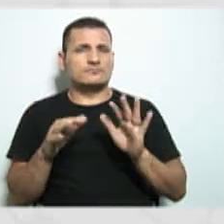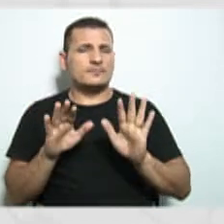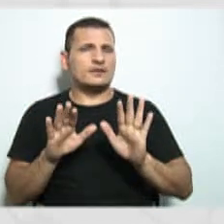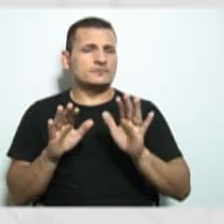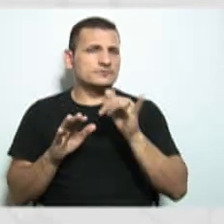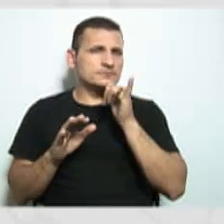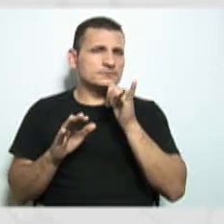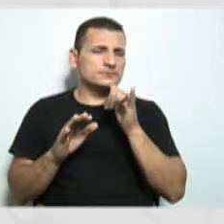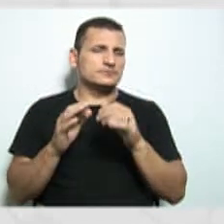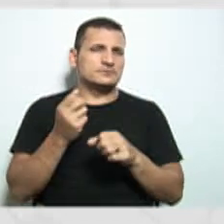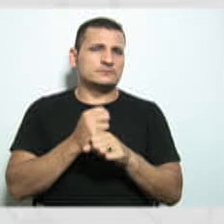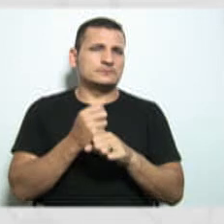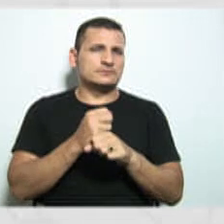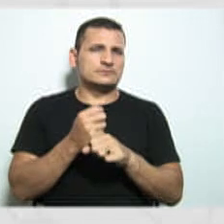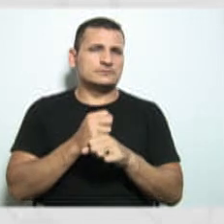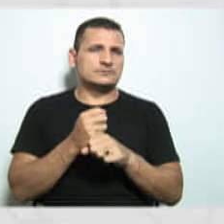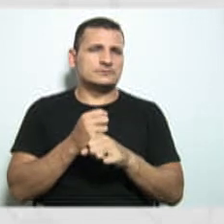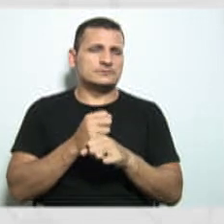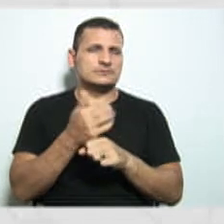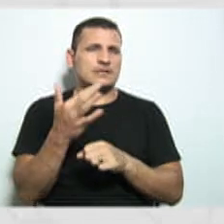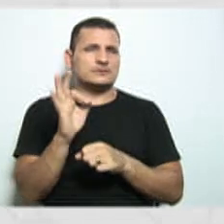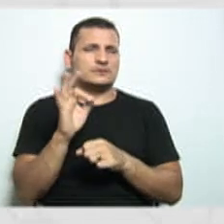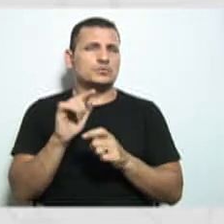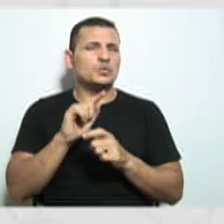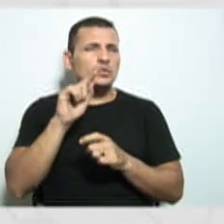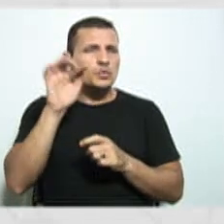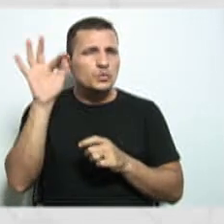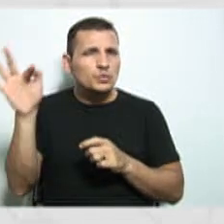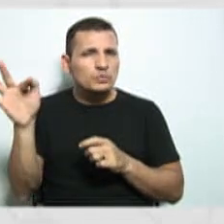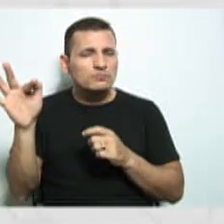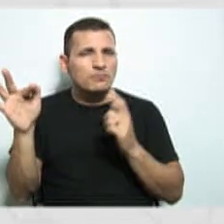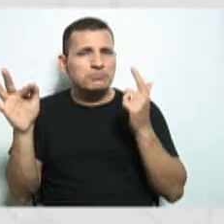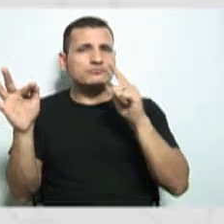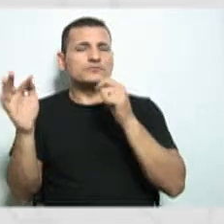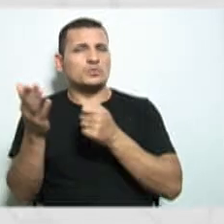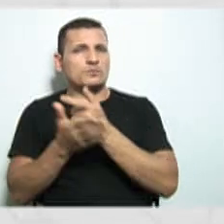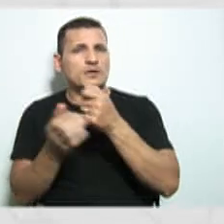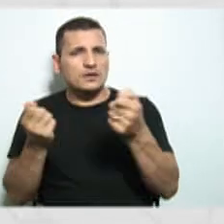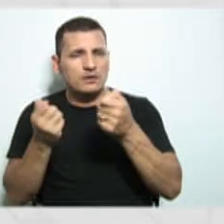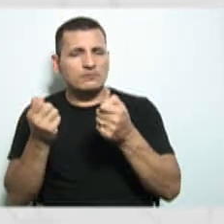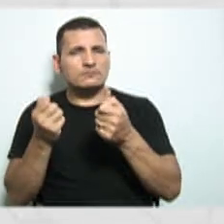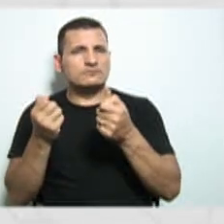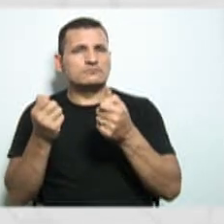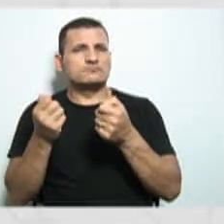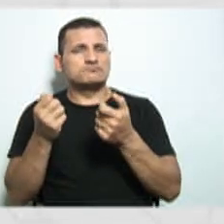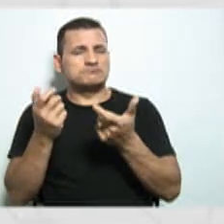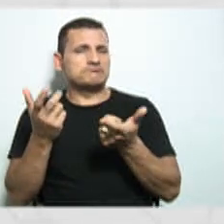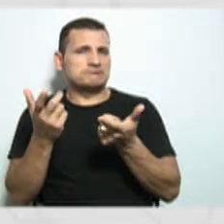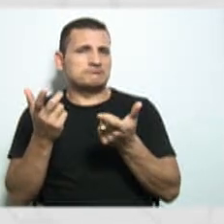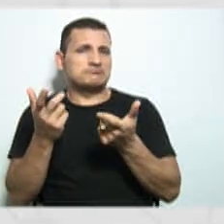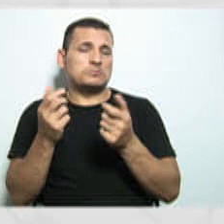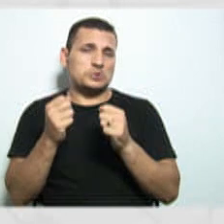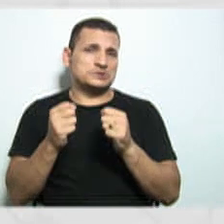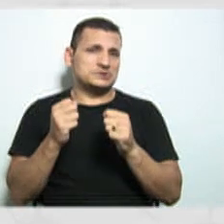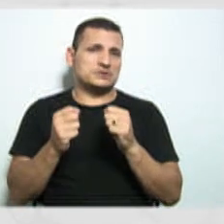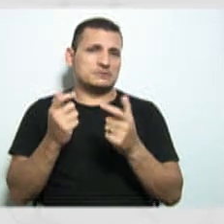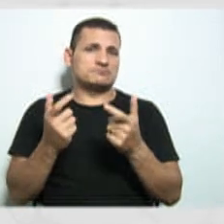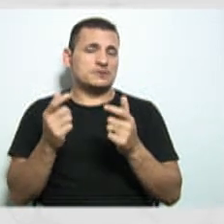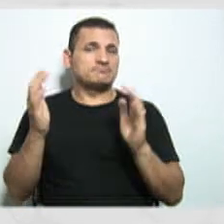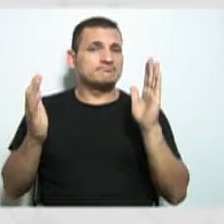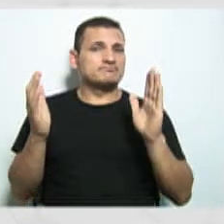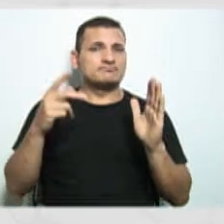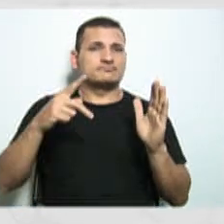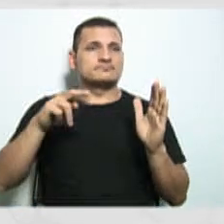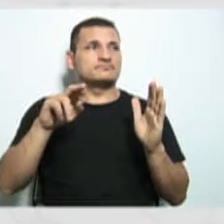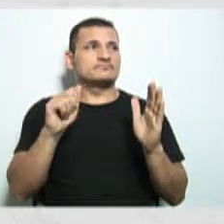comprar uma Ferrari daqui a 10 anos. Opa, professor John, aí é outra história, né? Pode ser que eu chegue lá. Né? Com prazo determinado.